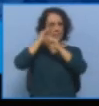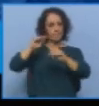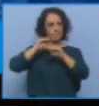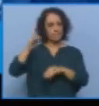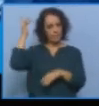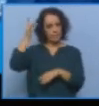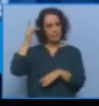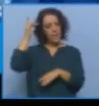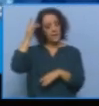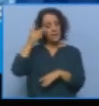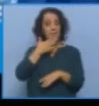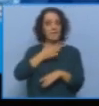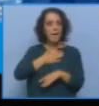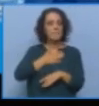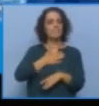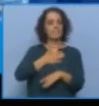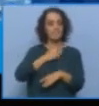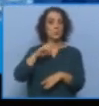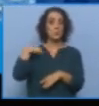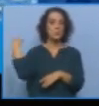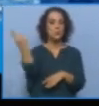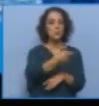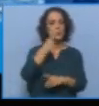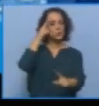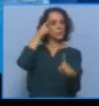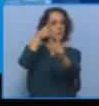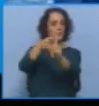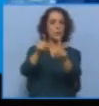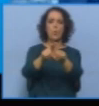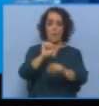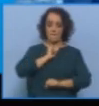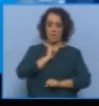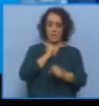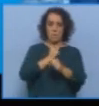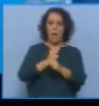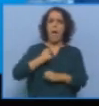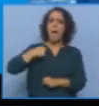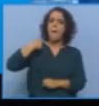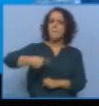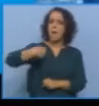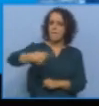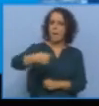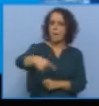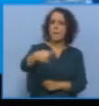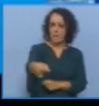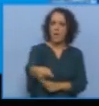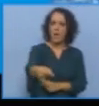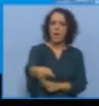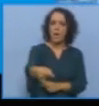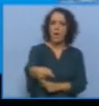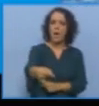E, portanto, ver que o meu trabalho cotidiano não é vivido